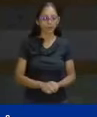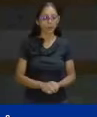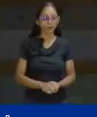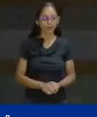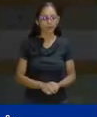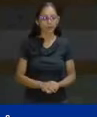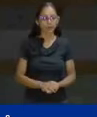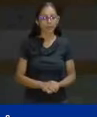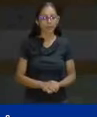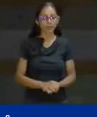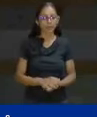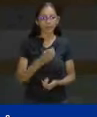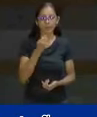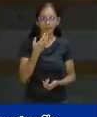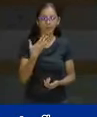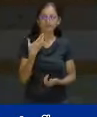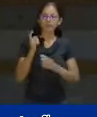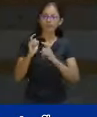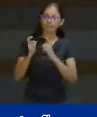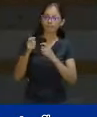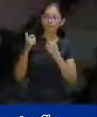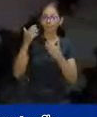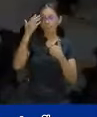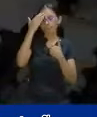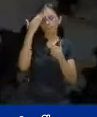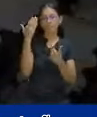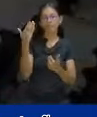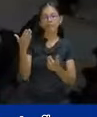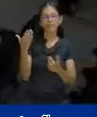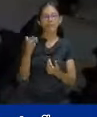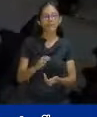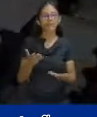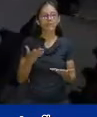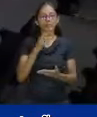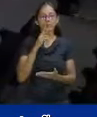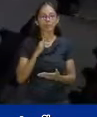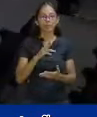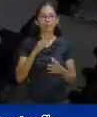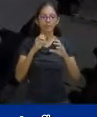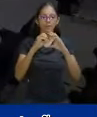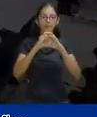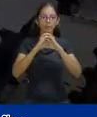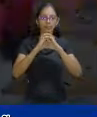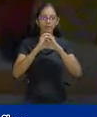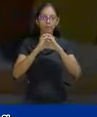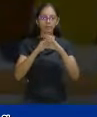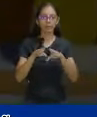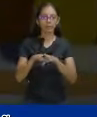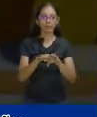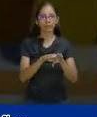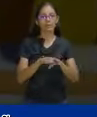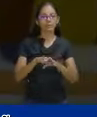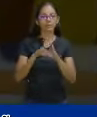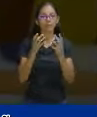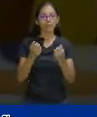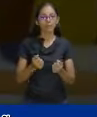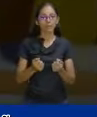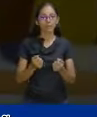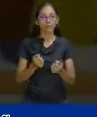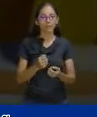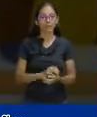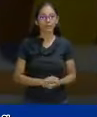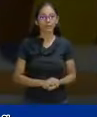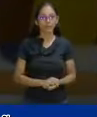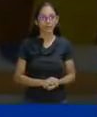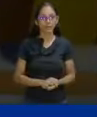Mas, muito bons debates, agradeço as colocações e anuncio o resultado. TRE do Amapá, unanimidade, aprovou com ressalvas